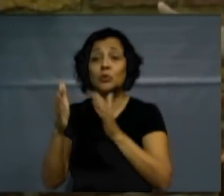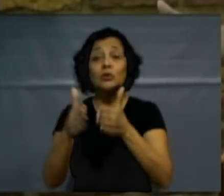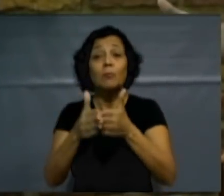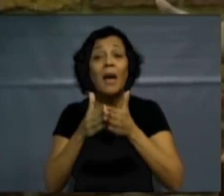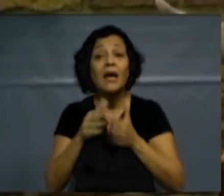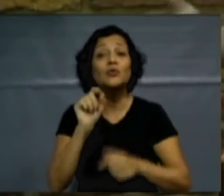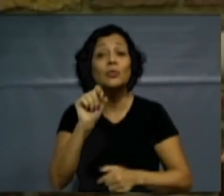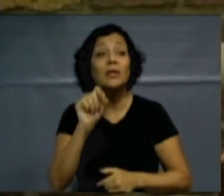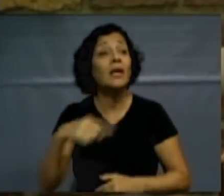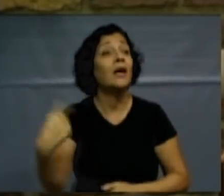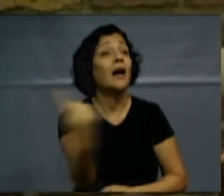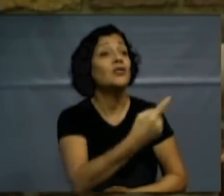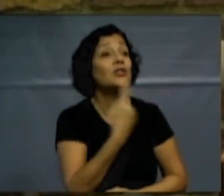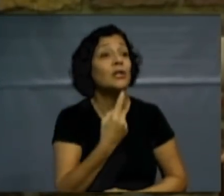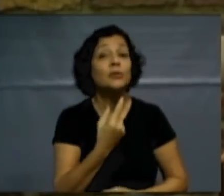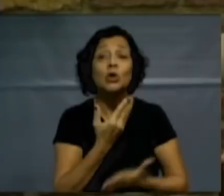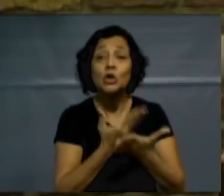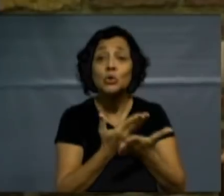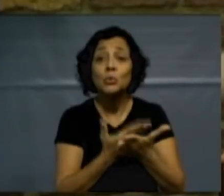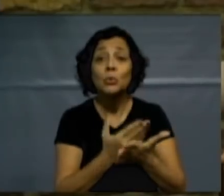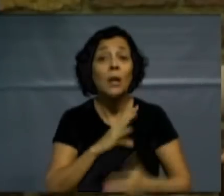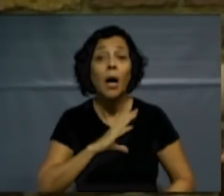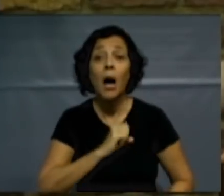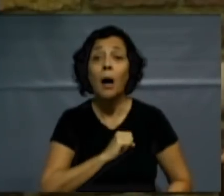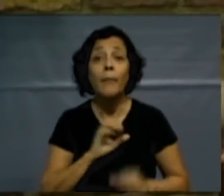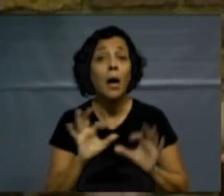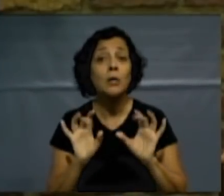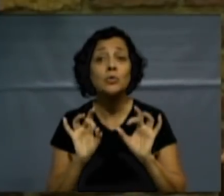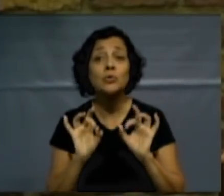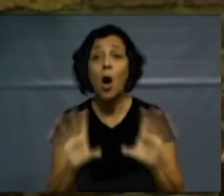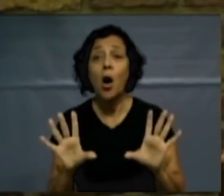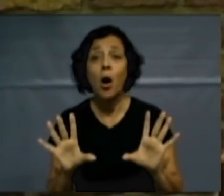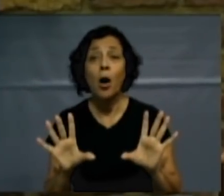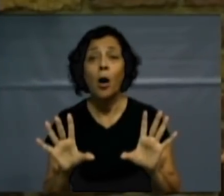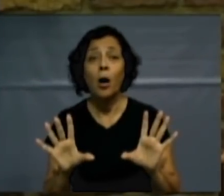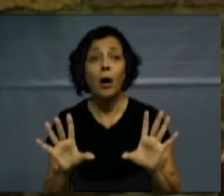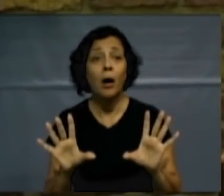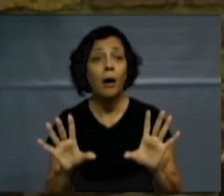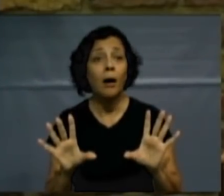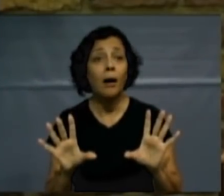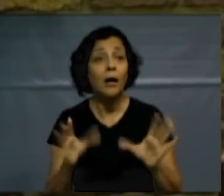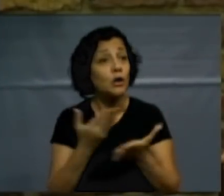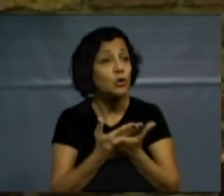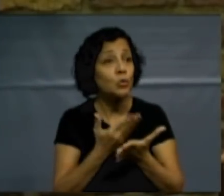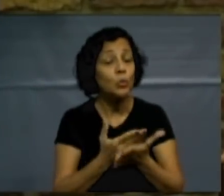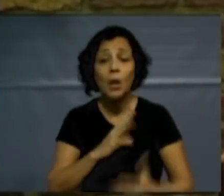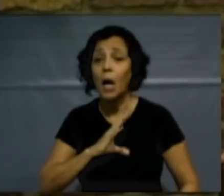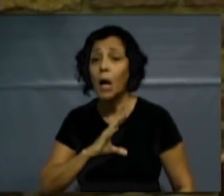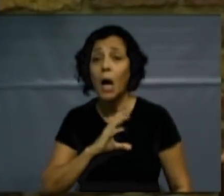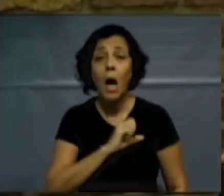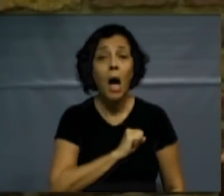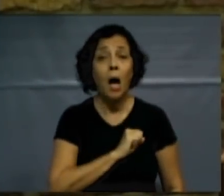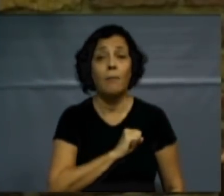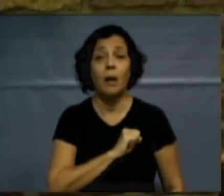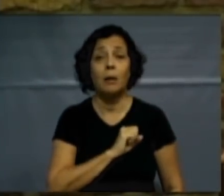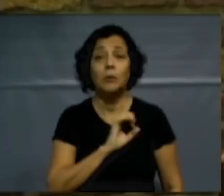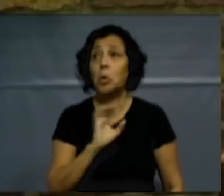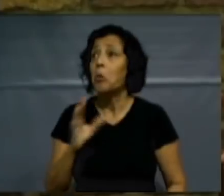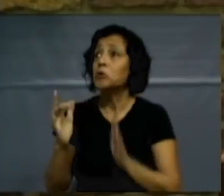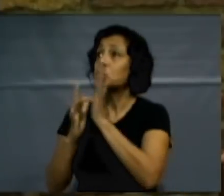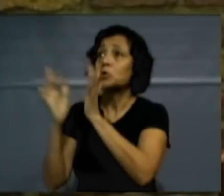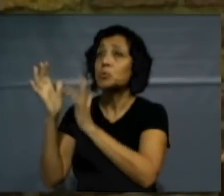estuda e ama. Só isso. Enquanto Espírito da Verdade, estuda e ama. Não nos pede mais nada.